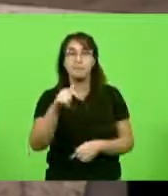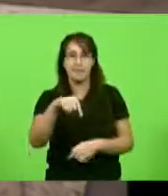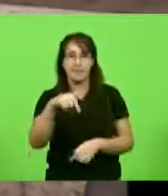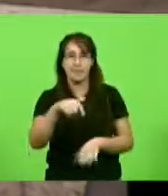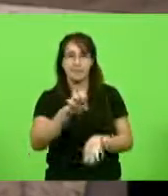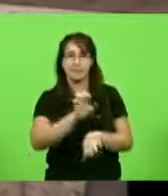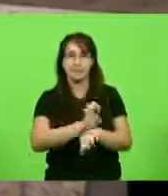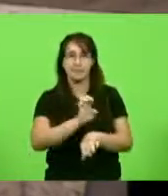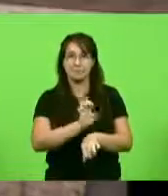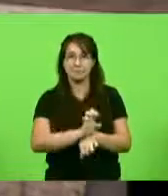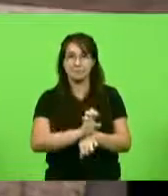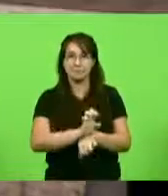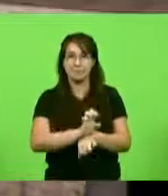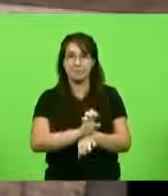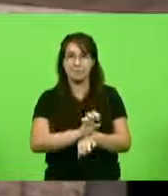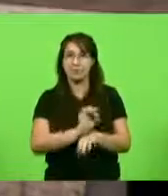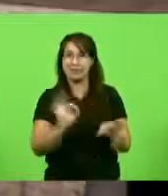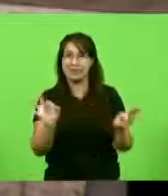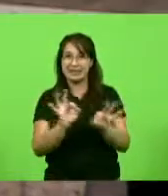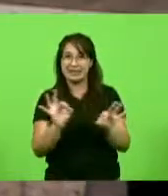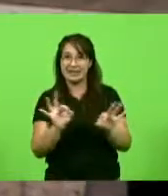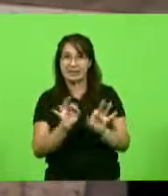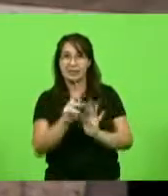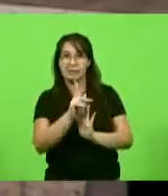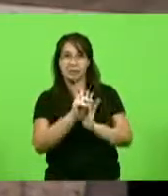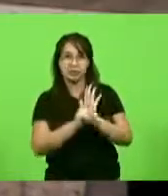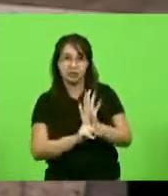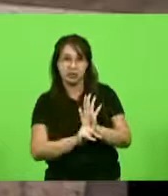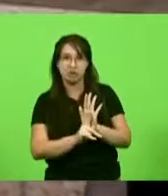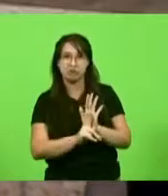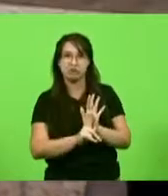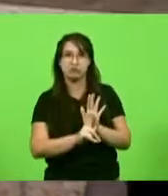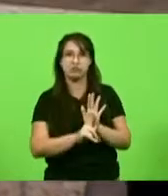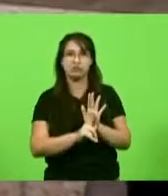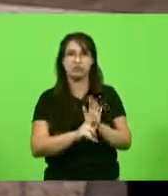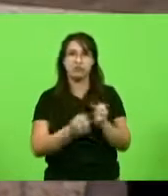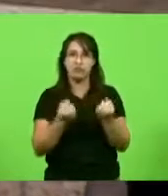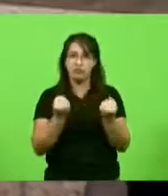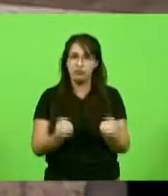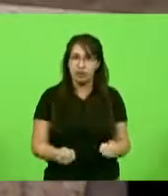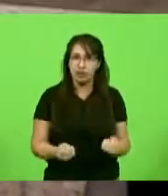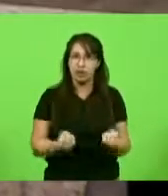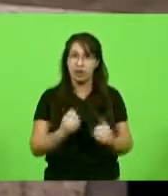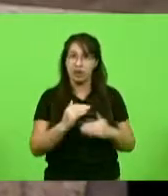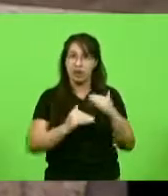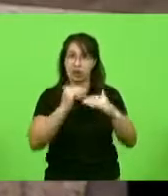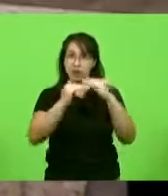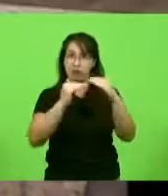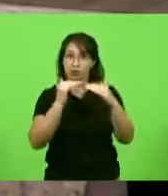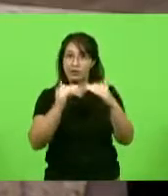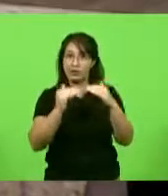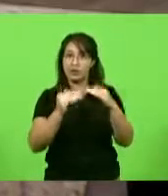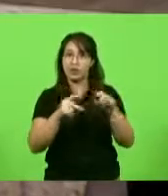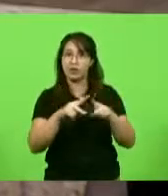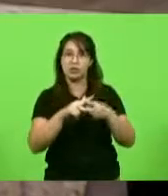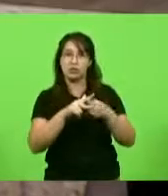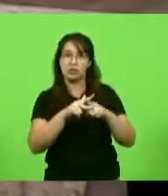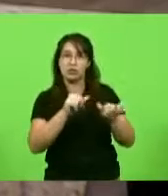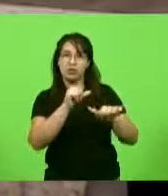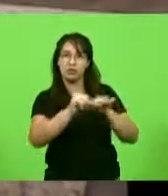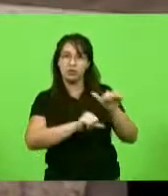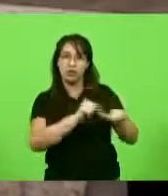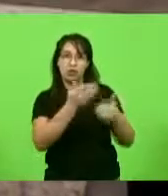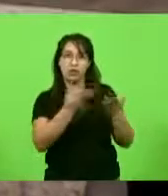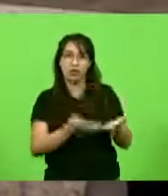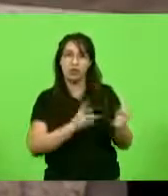esse momento projetos consistentes para evoluir tanto na manutenção das nossas